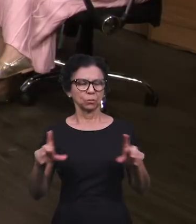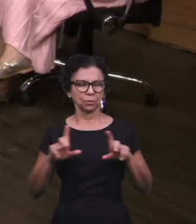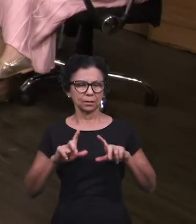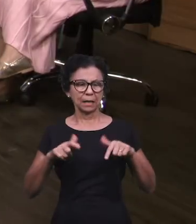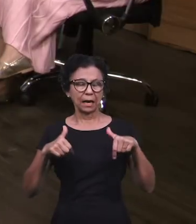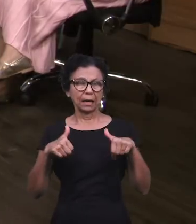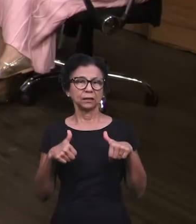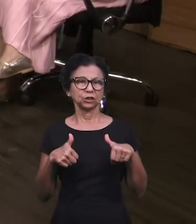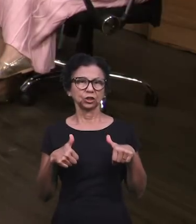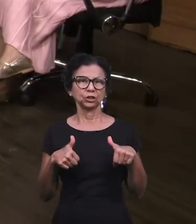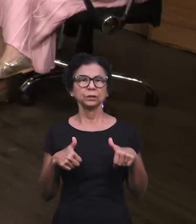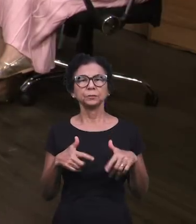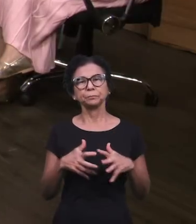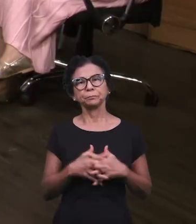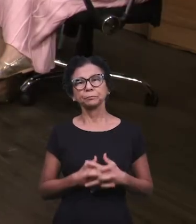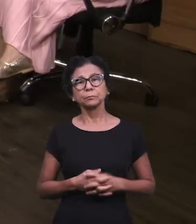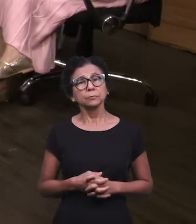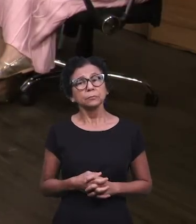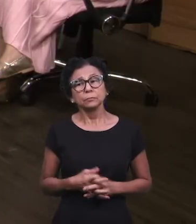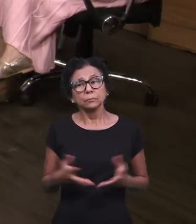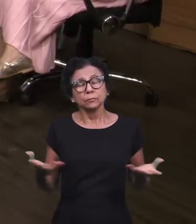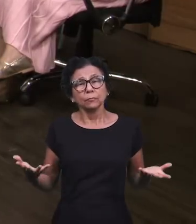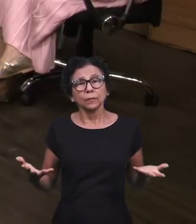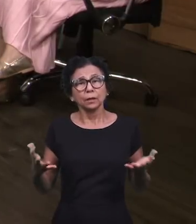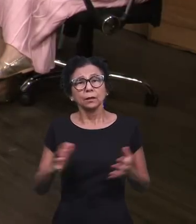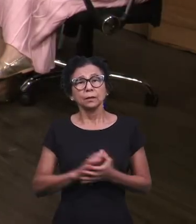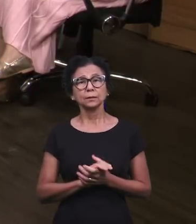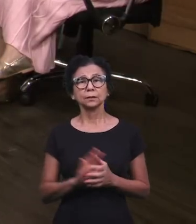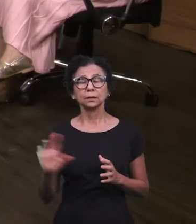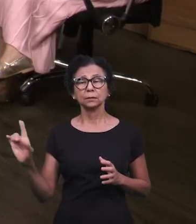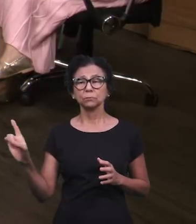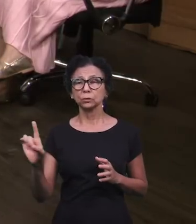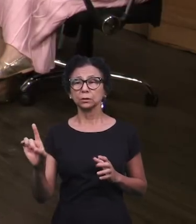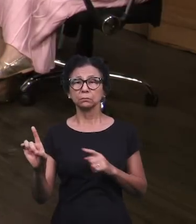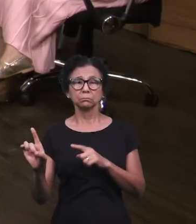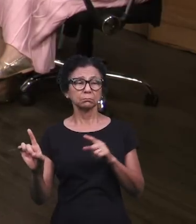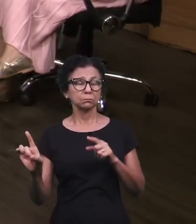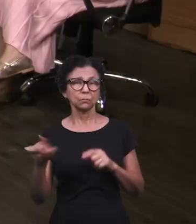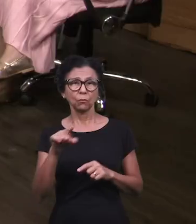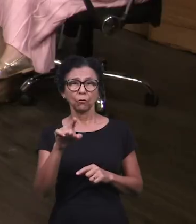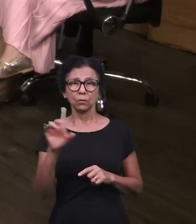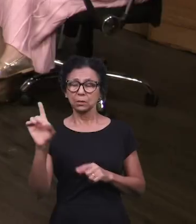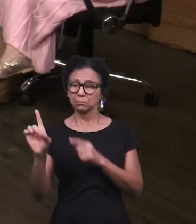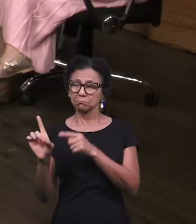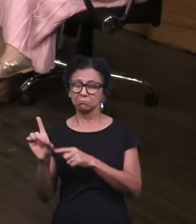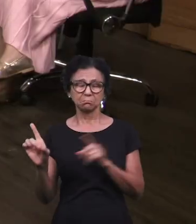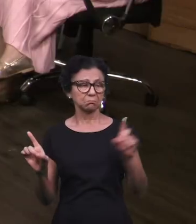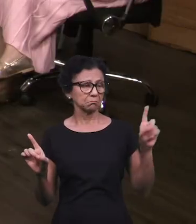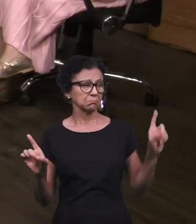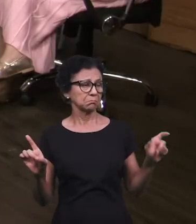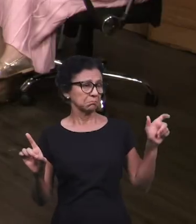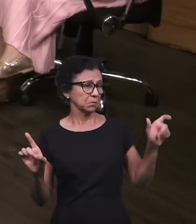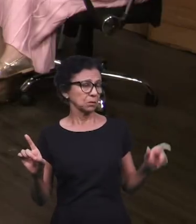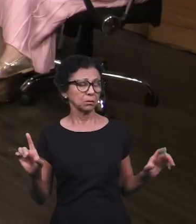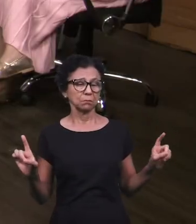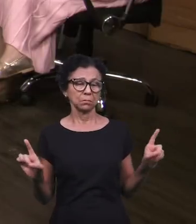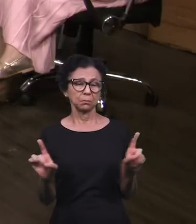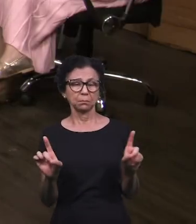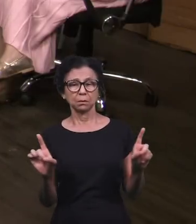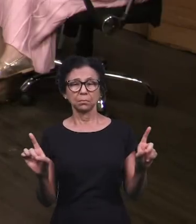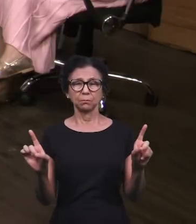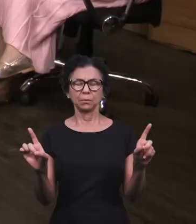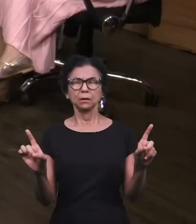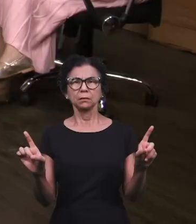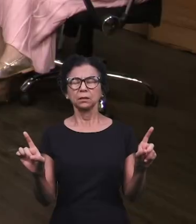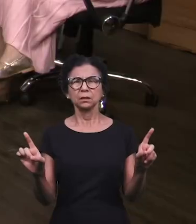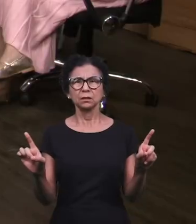não há a percepção de que aquela atitude trouxe ou gerou uma mágoa, né, no outro. Eu me lembro de uma